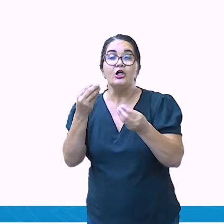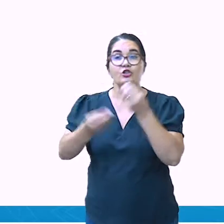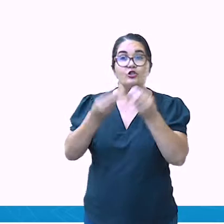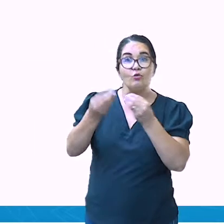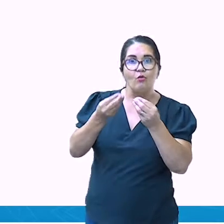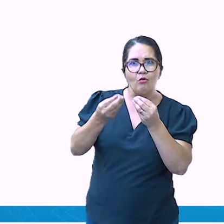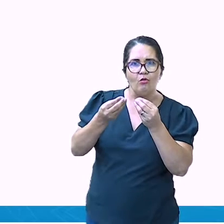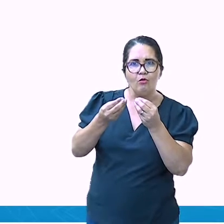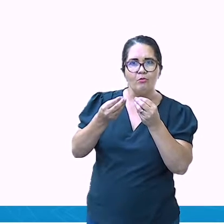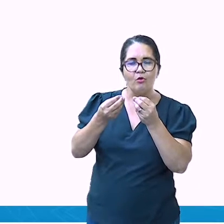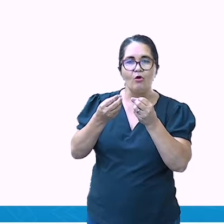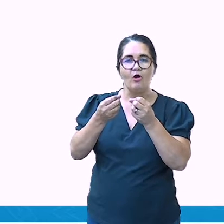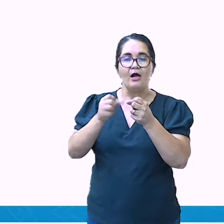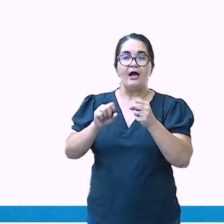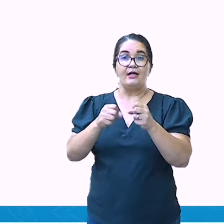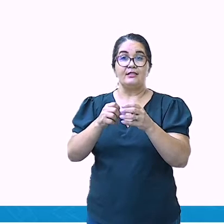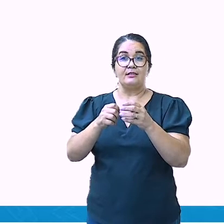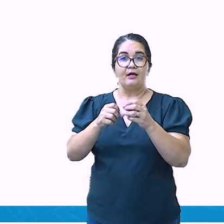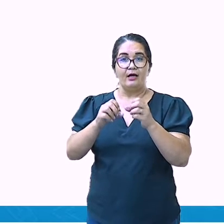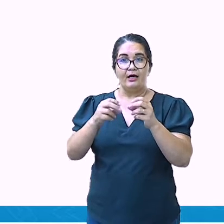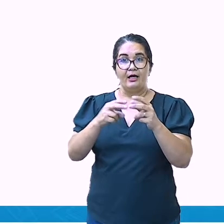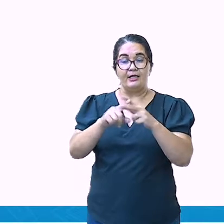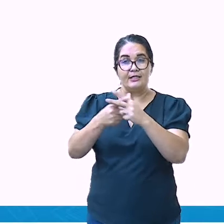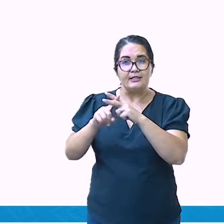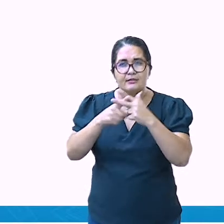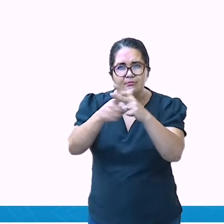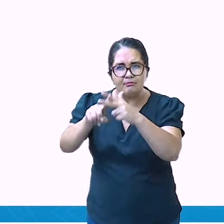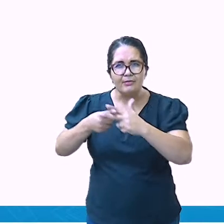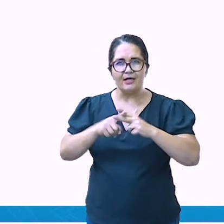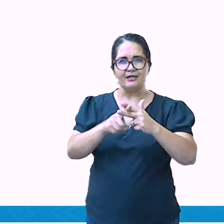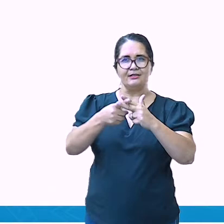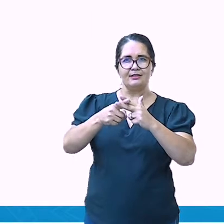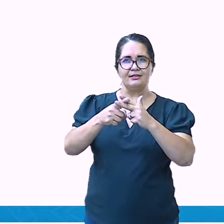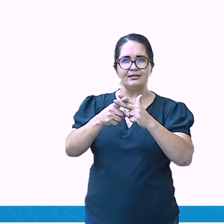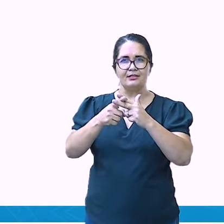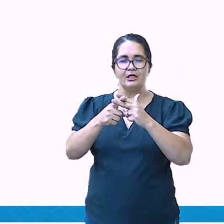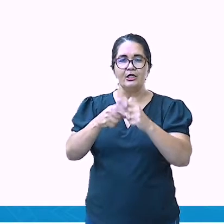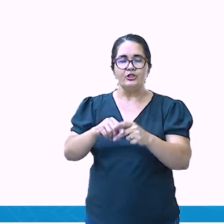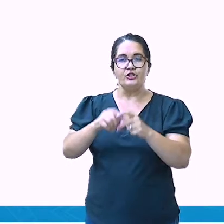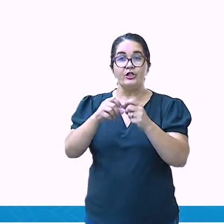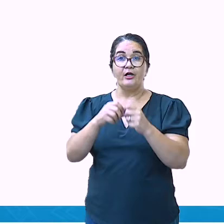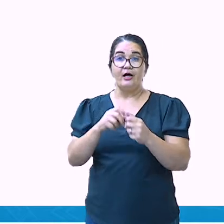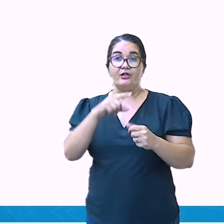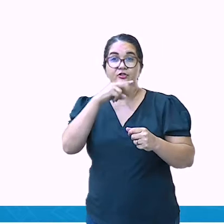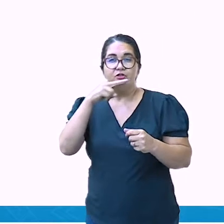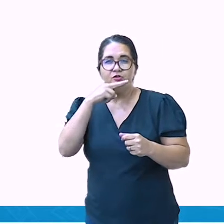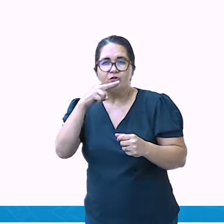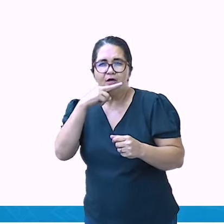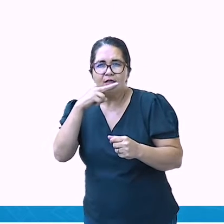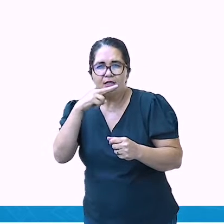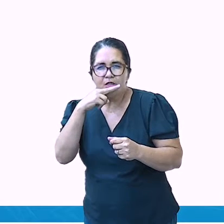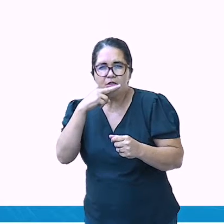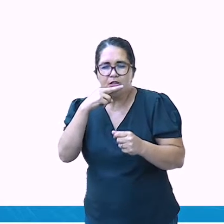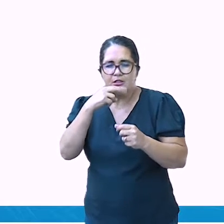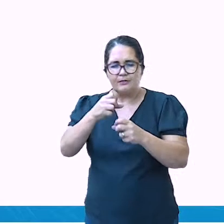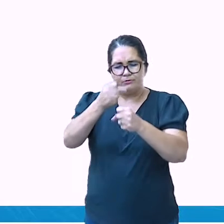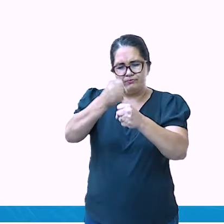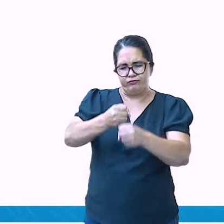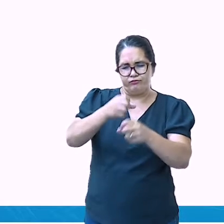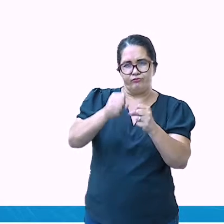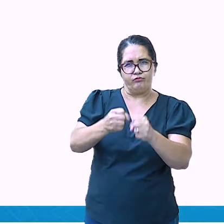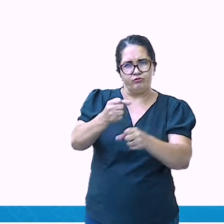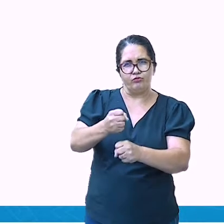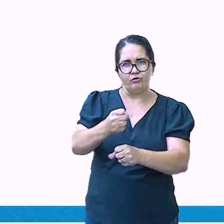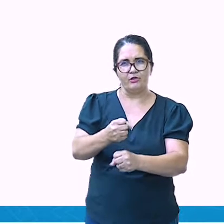eles eram movidos por animais, por gado. Então, o senhor ali da casa pediam os